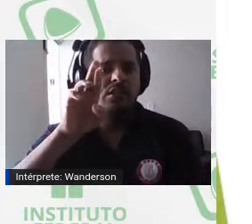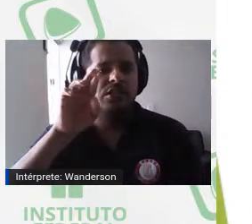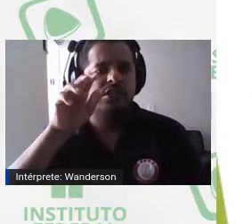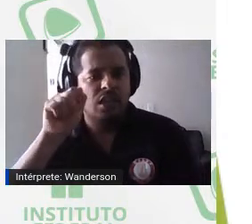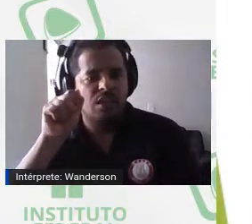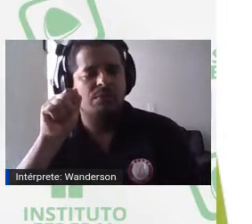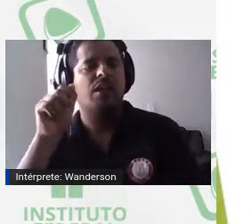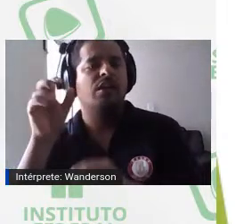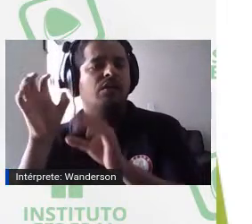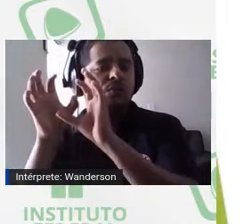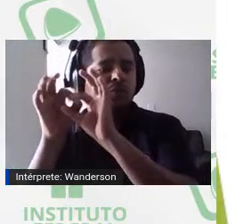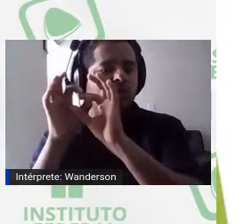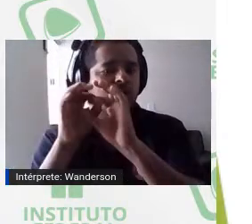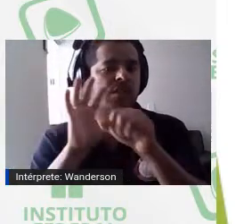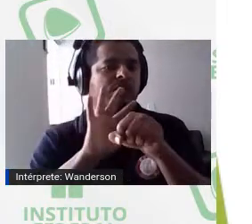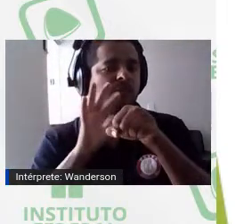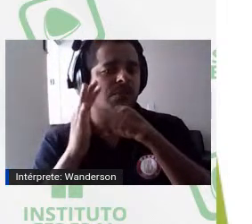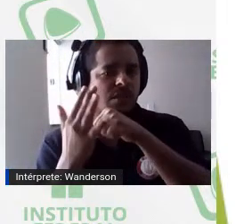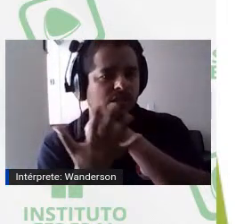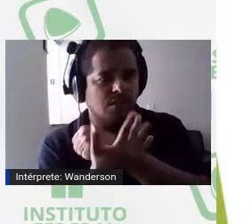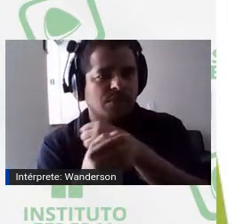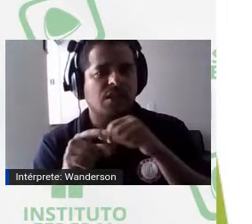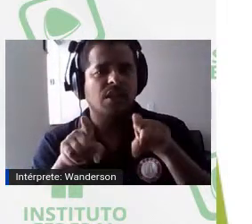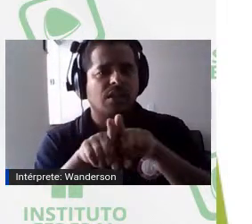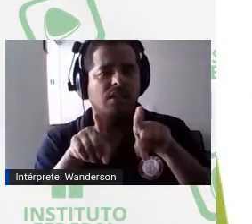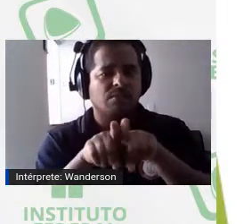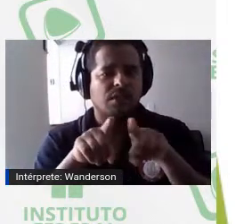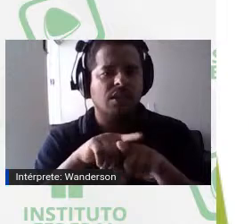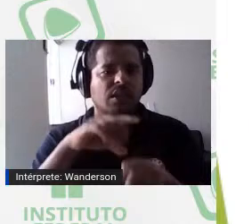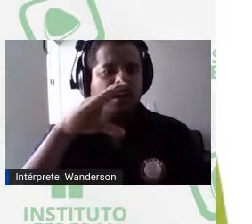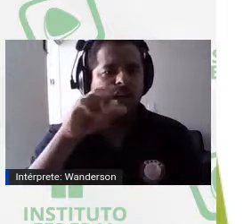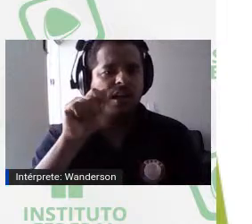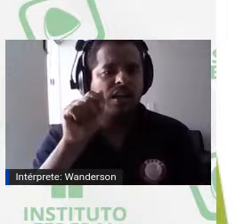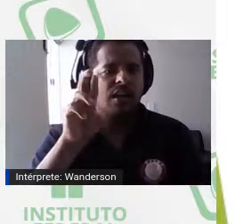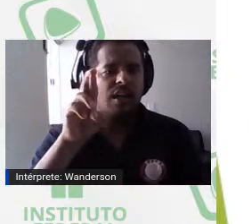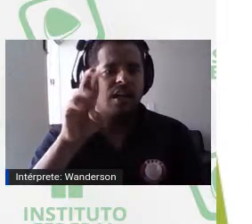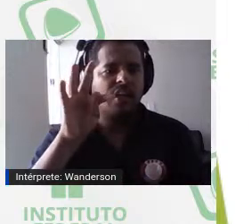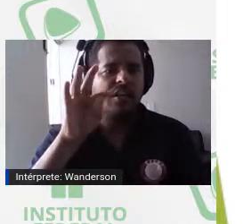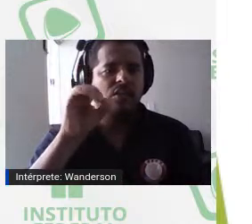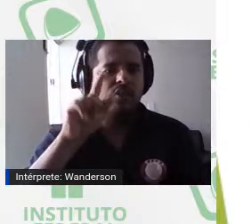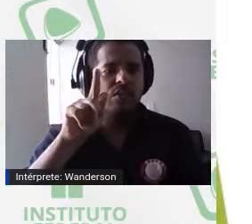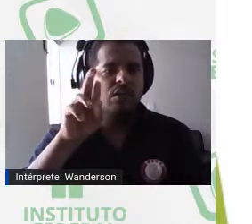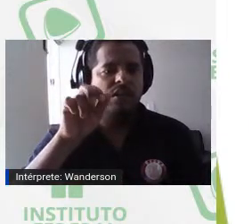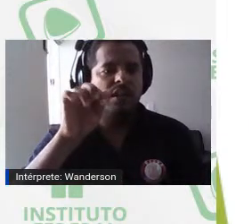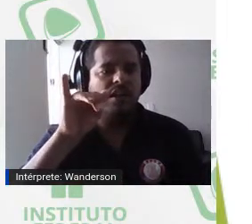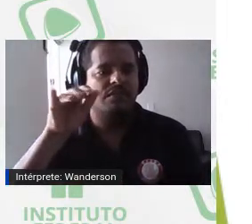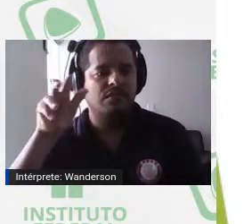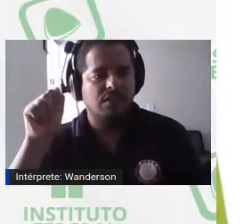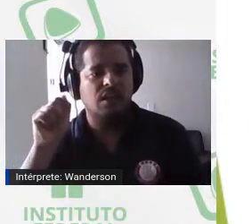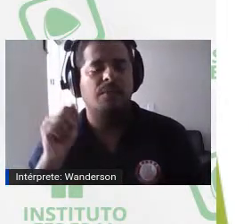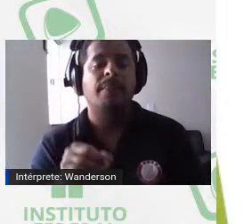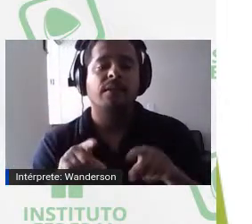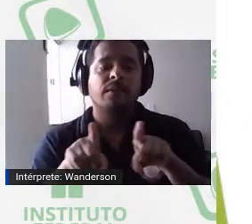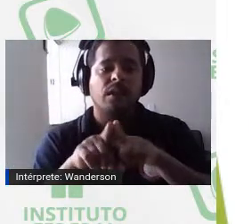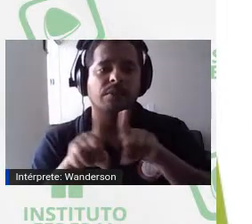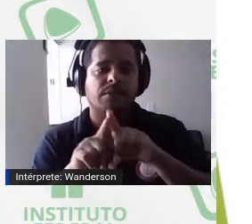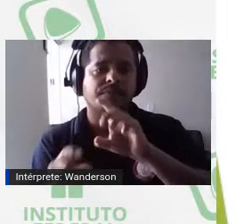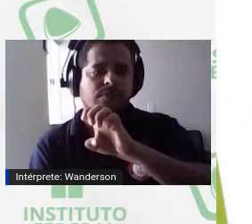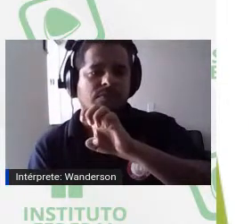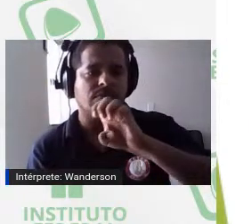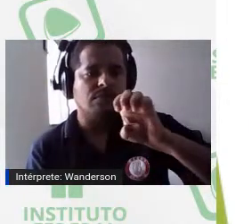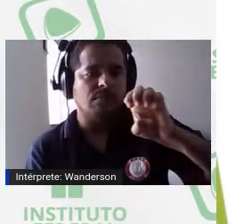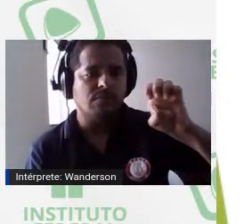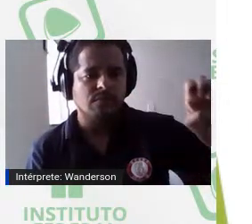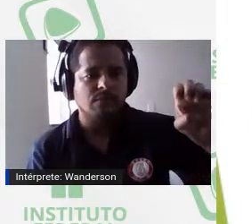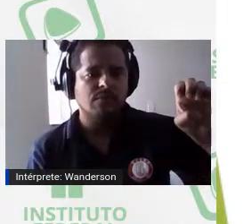e a cartografia como a geografia dos afetos a partir dos acontecimentos no PIBID. Então, aqui à esquerda, são